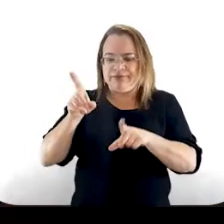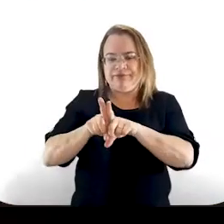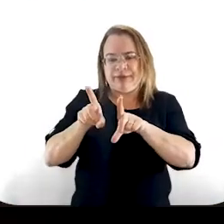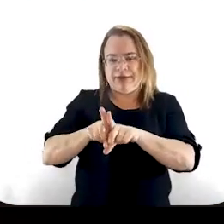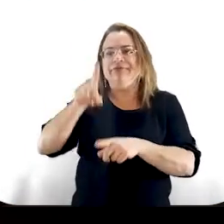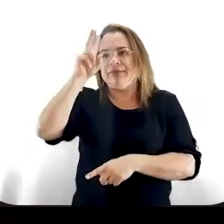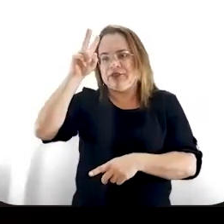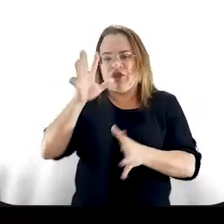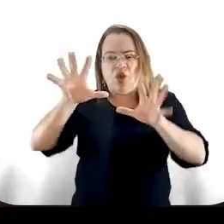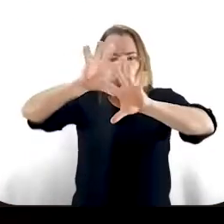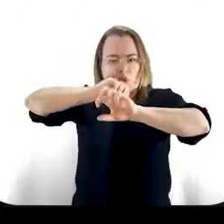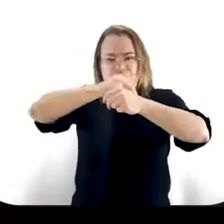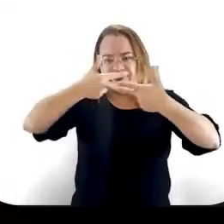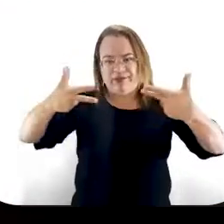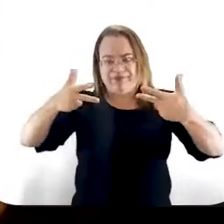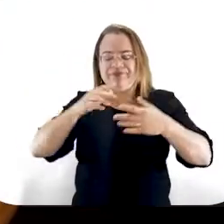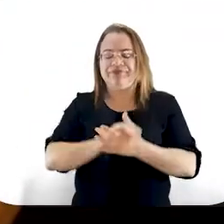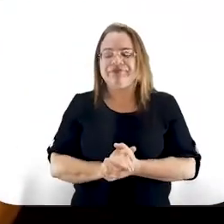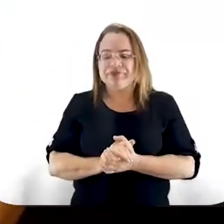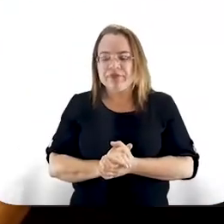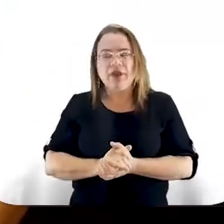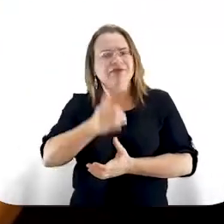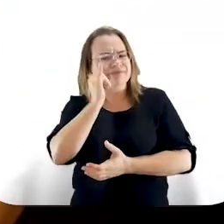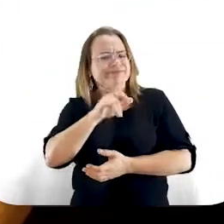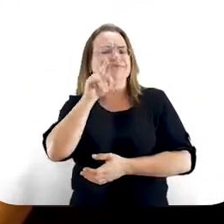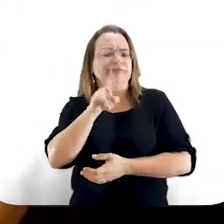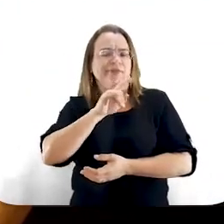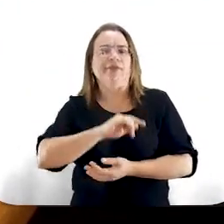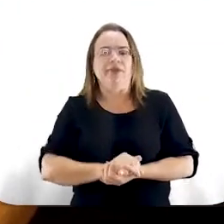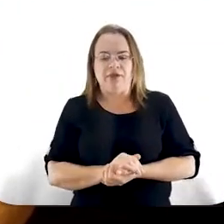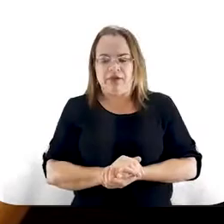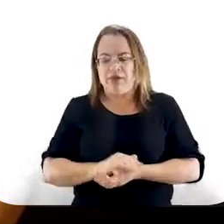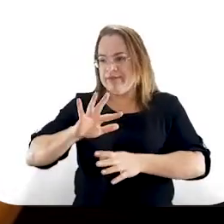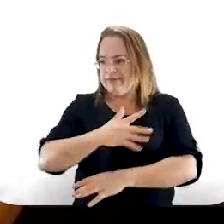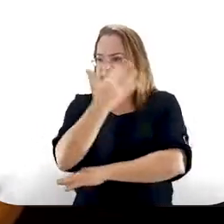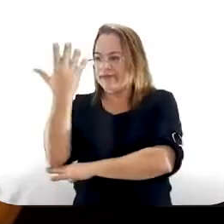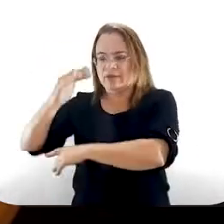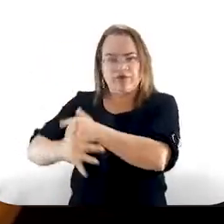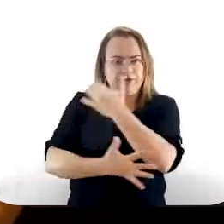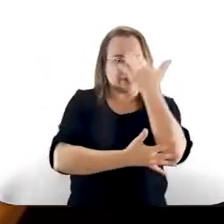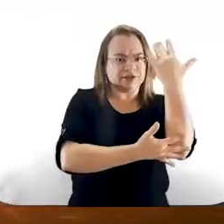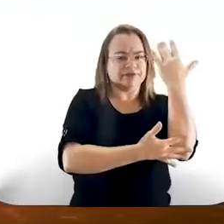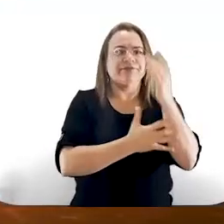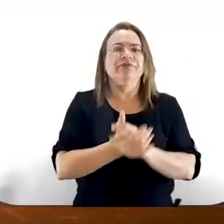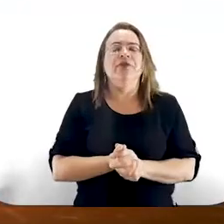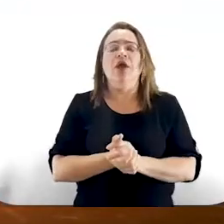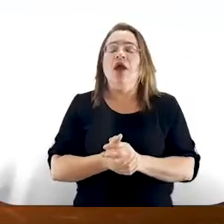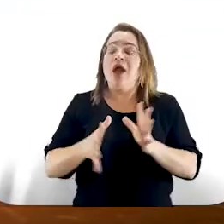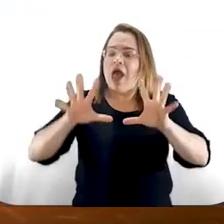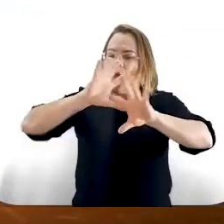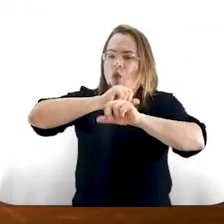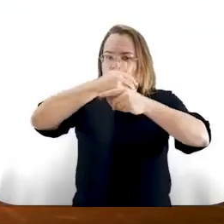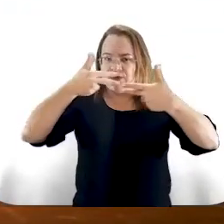essa história de animal. Diz que lá na floresta, os